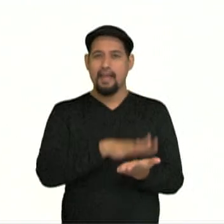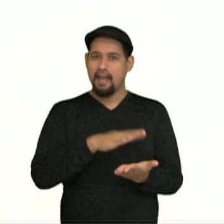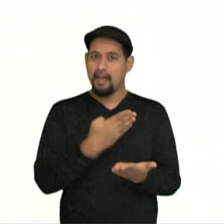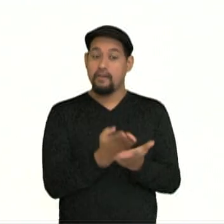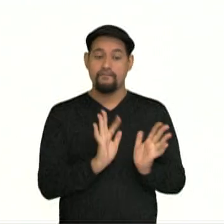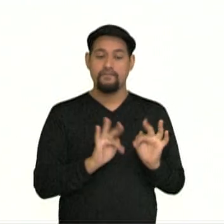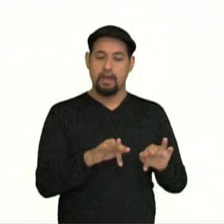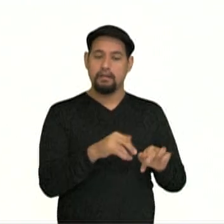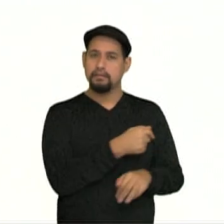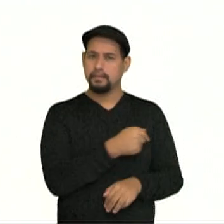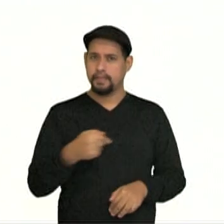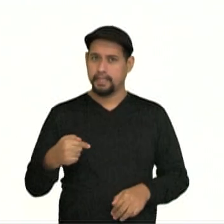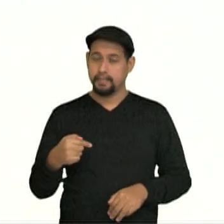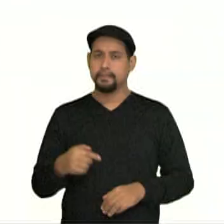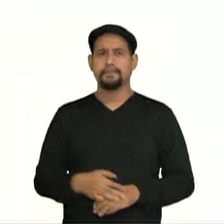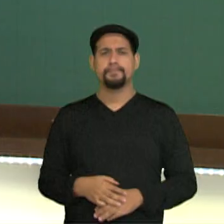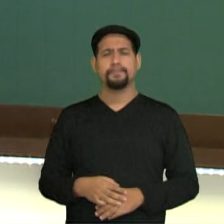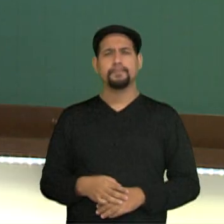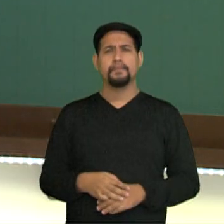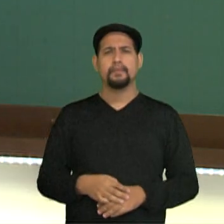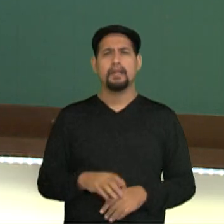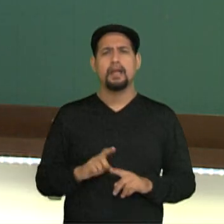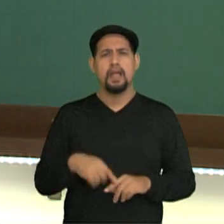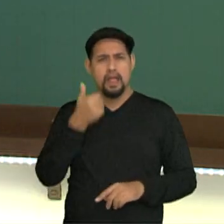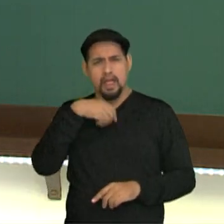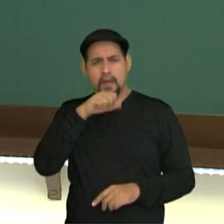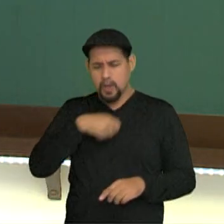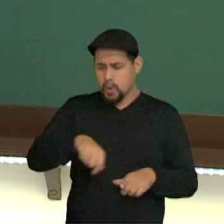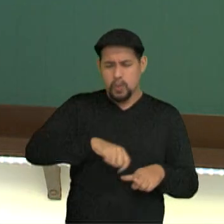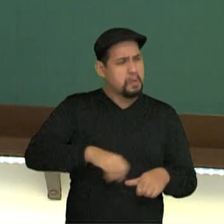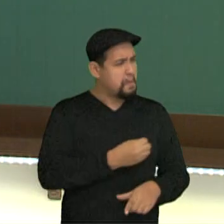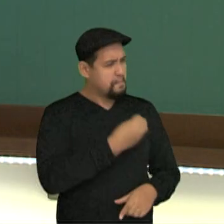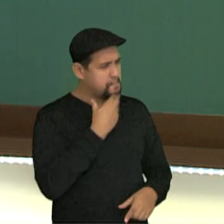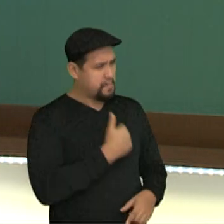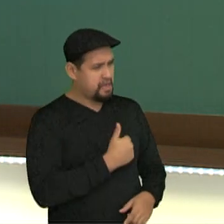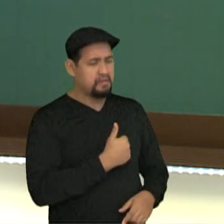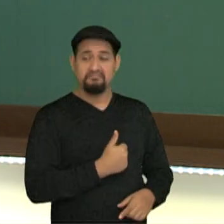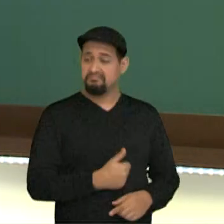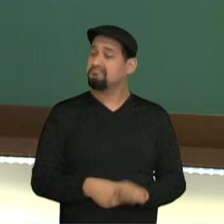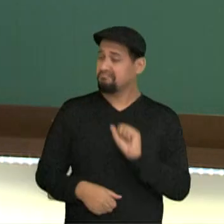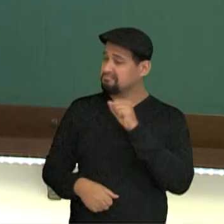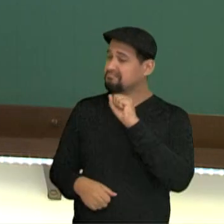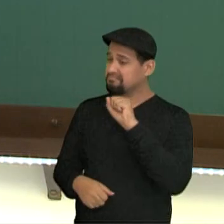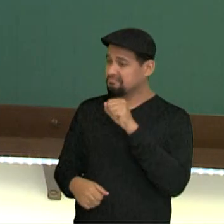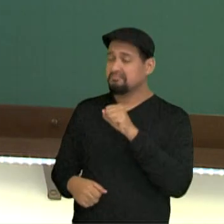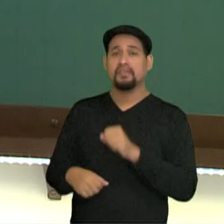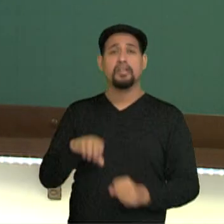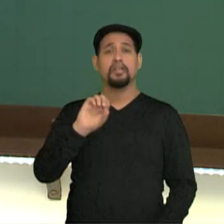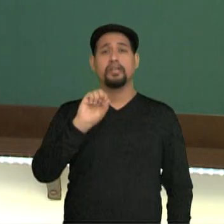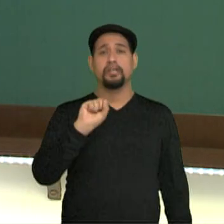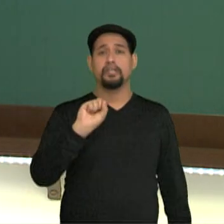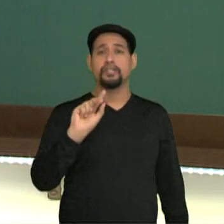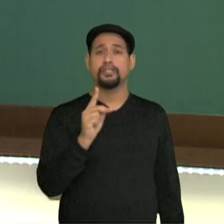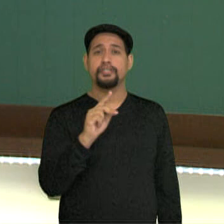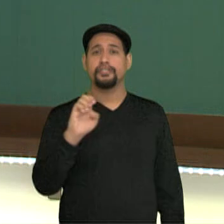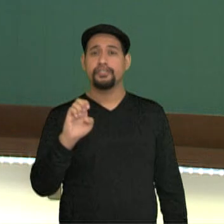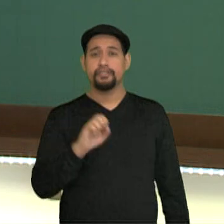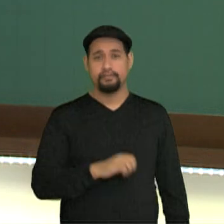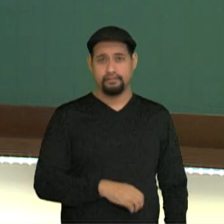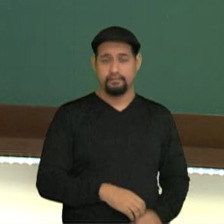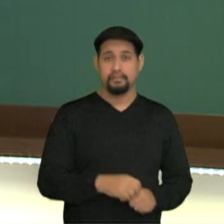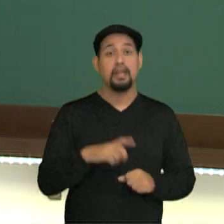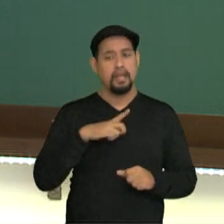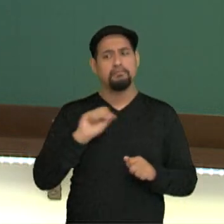semana. Does the mother cook well? Yes, she does. A mãe cozinha bem? Sim,